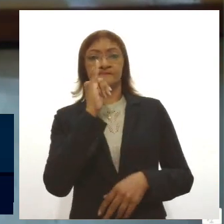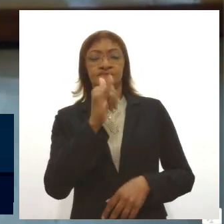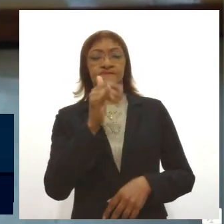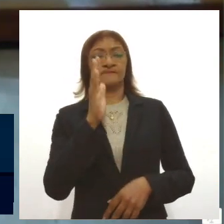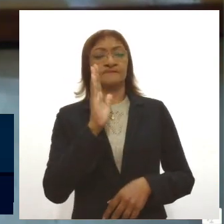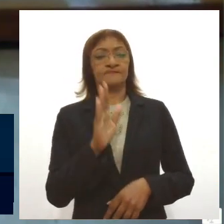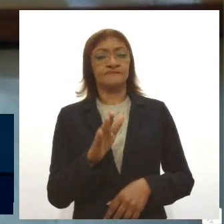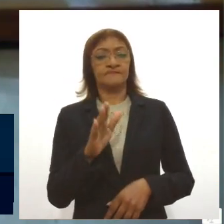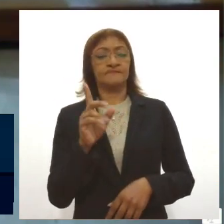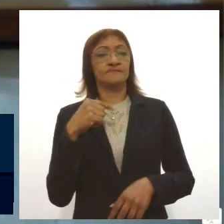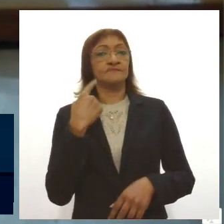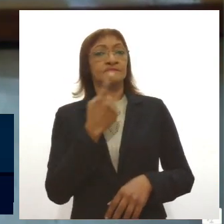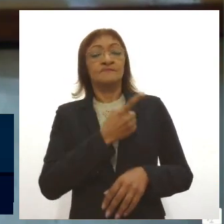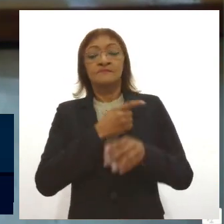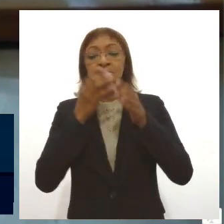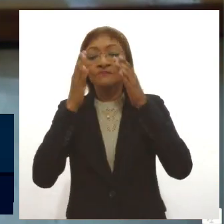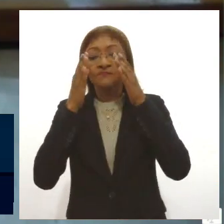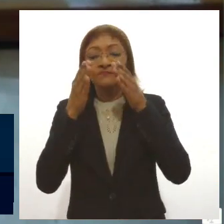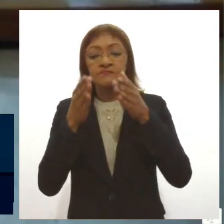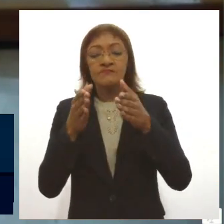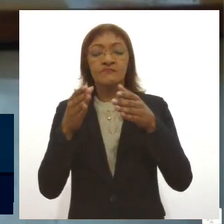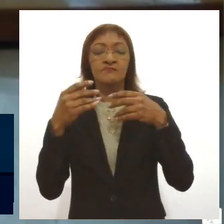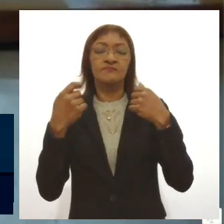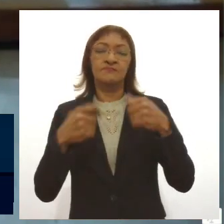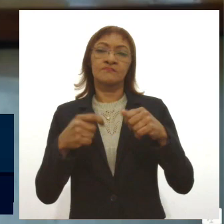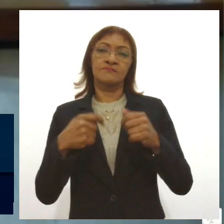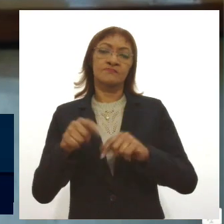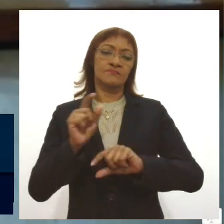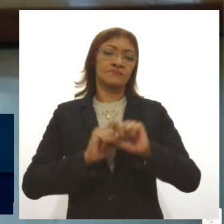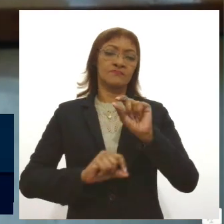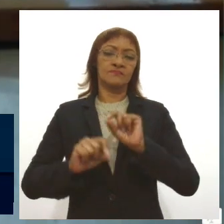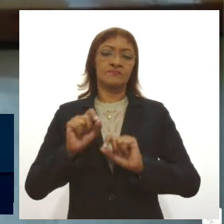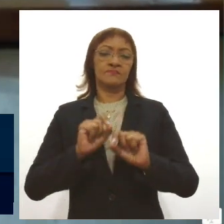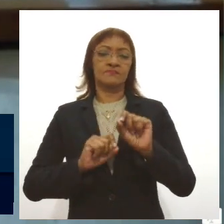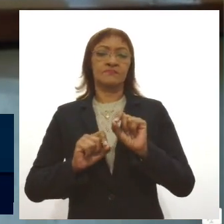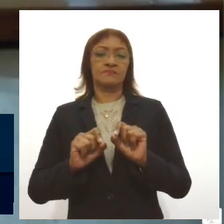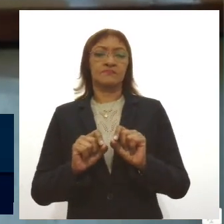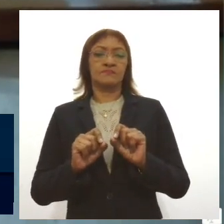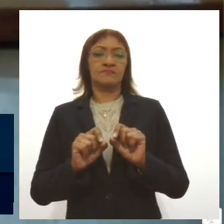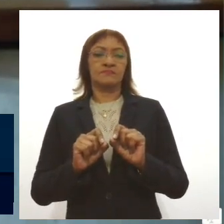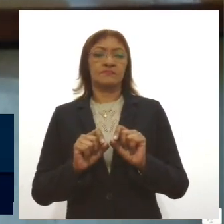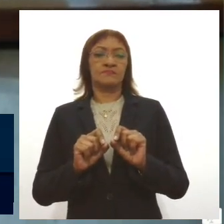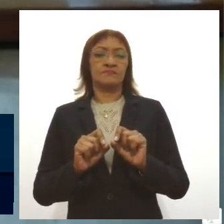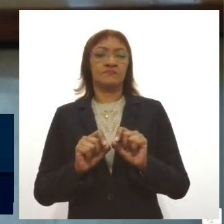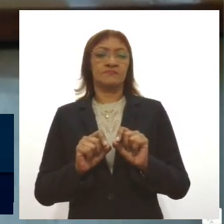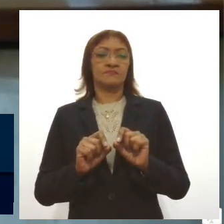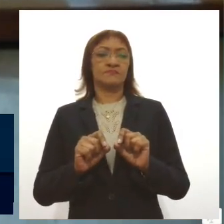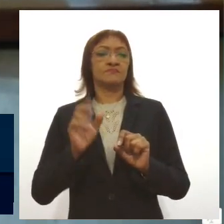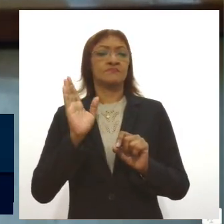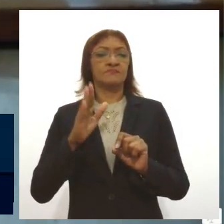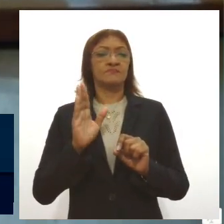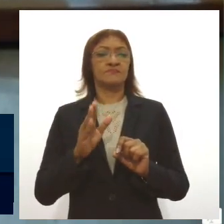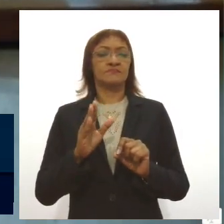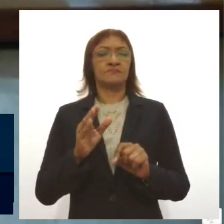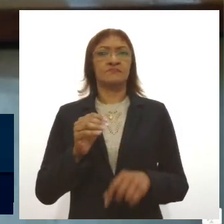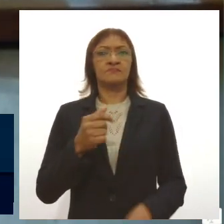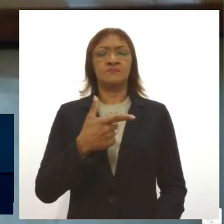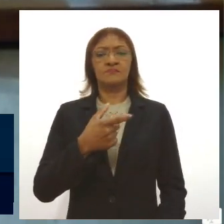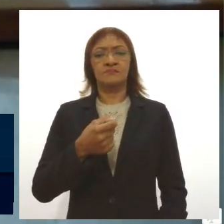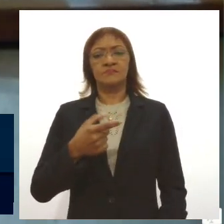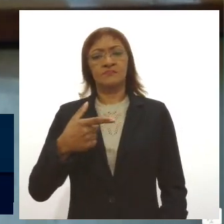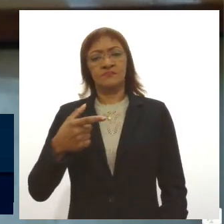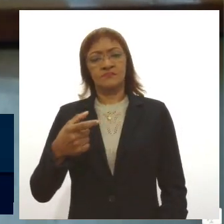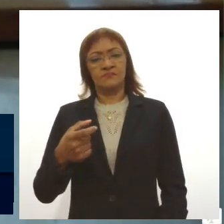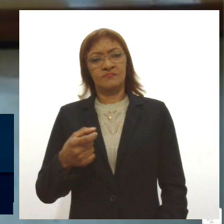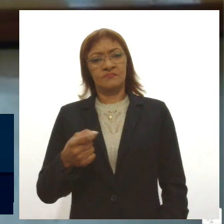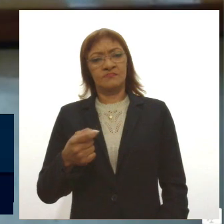gente precisa dar um foco muito forte, né, nisso, e no próximo ano, já demos durante todo esse ano de 2020,